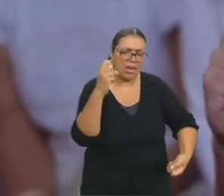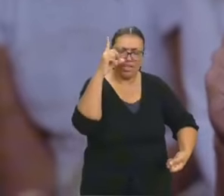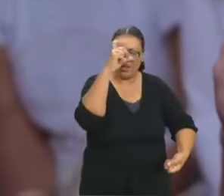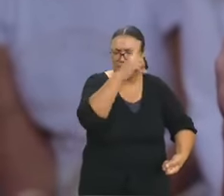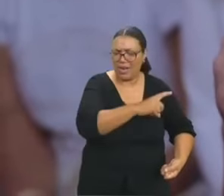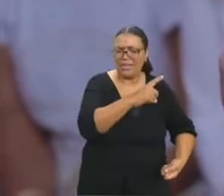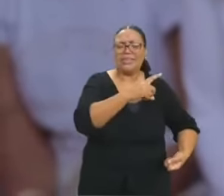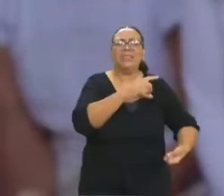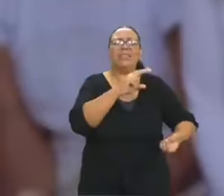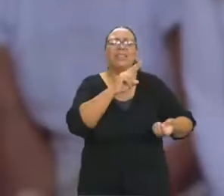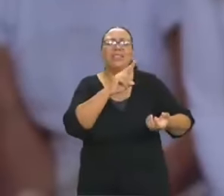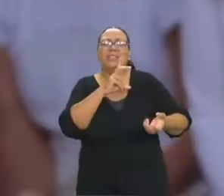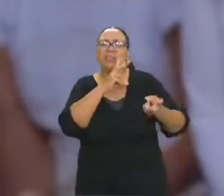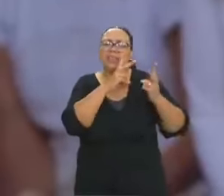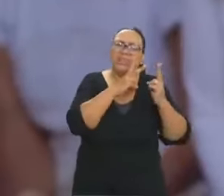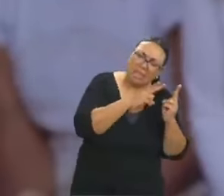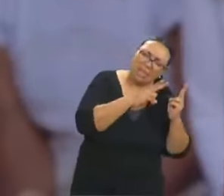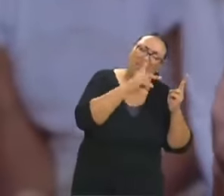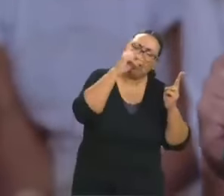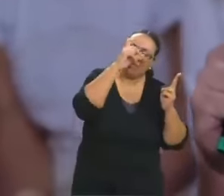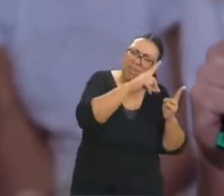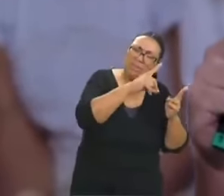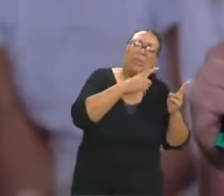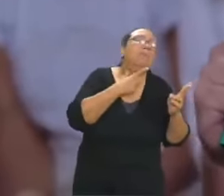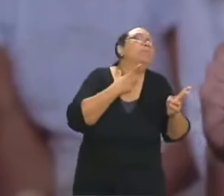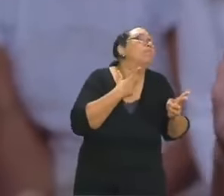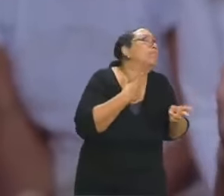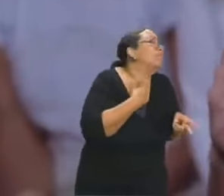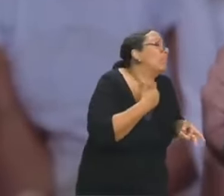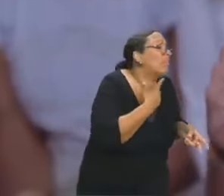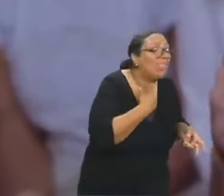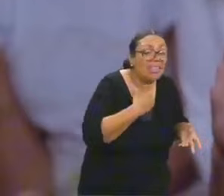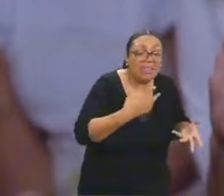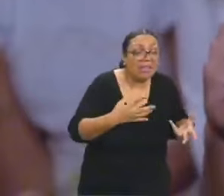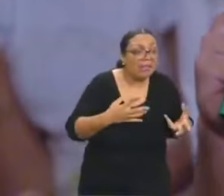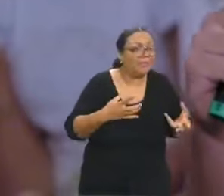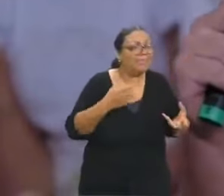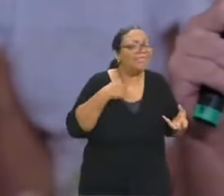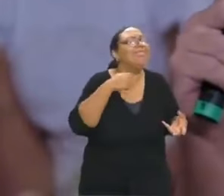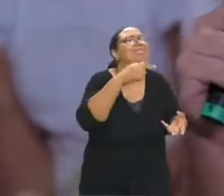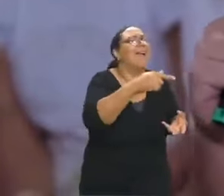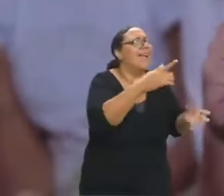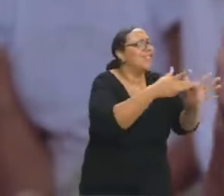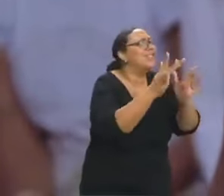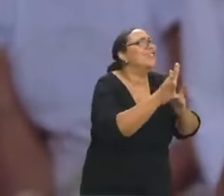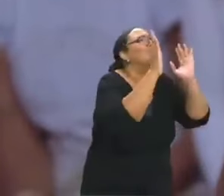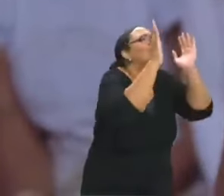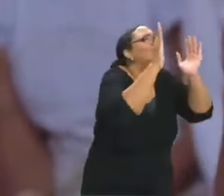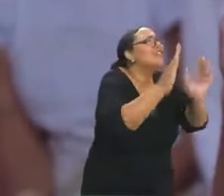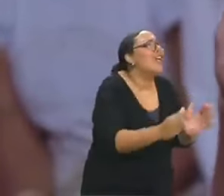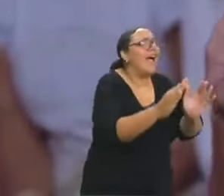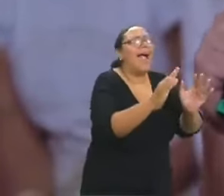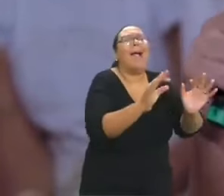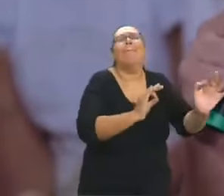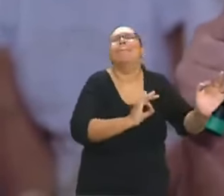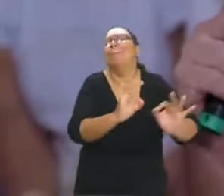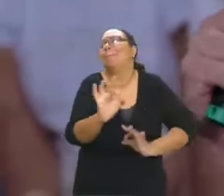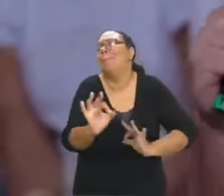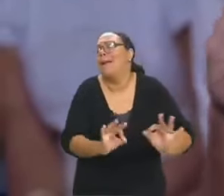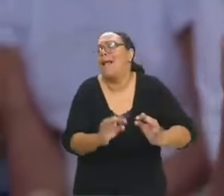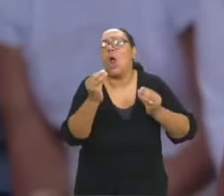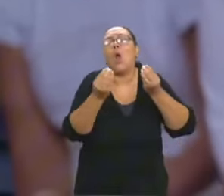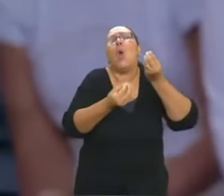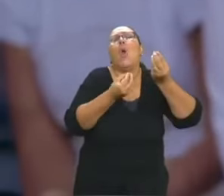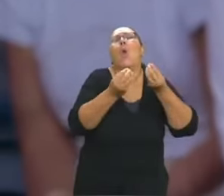mal, às vezes passar um pouco de sede, mas quando você chega lá e percebe que o Senhor Jesus já estava lá, estava cuidando deles,